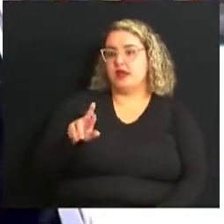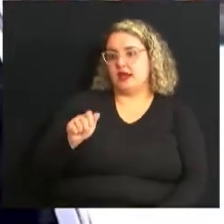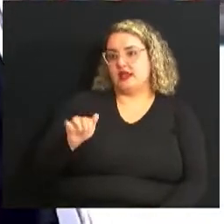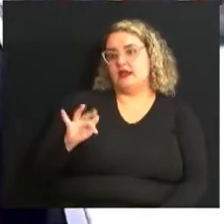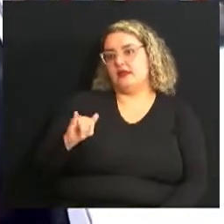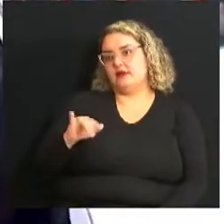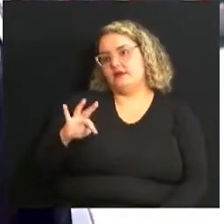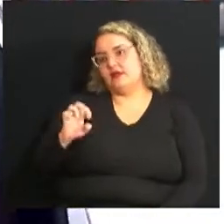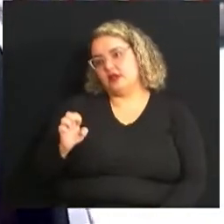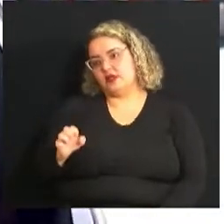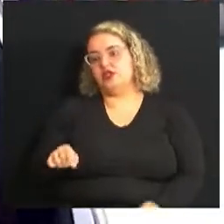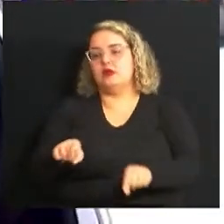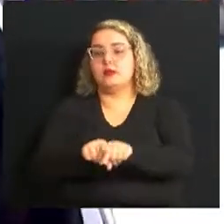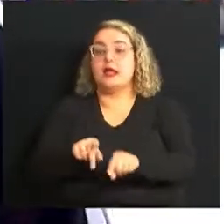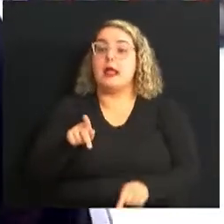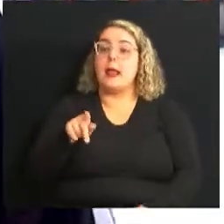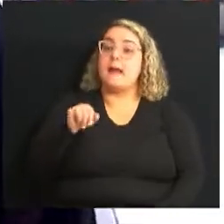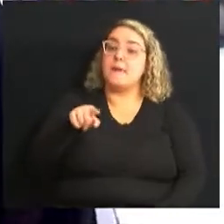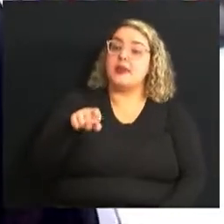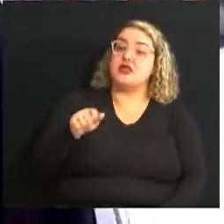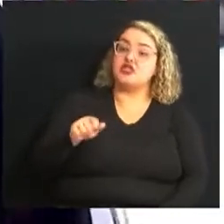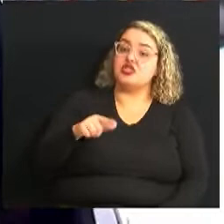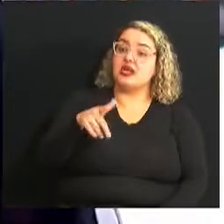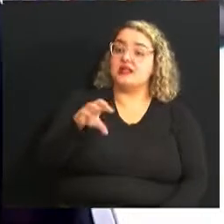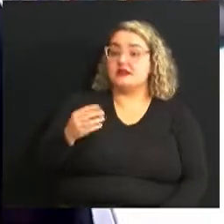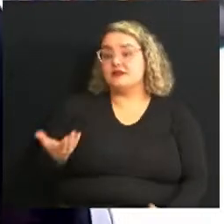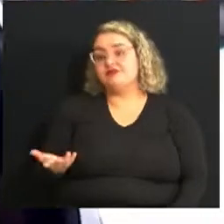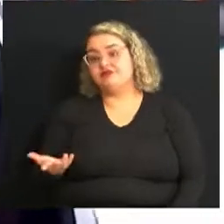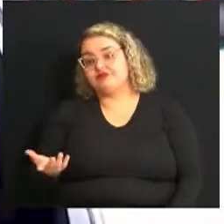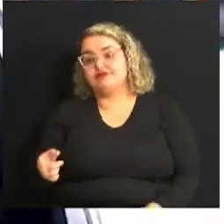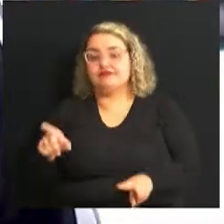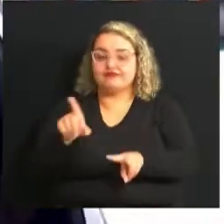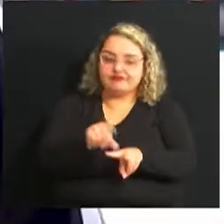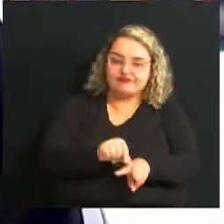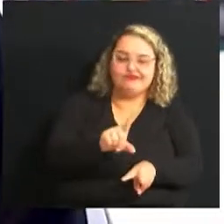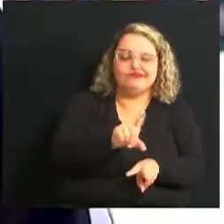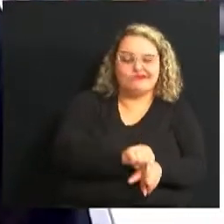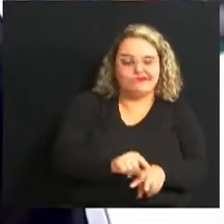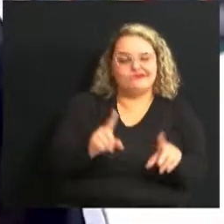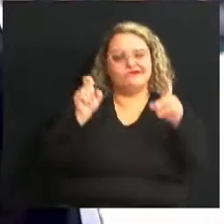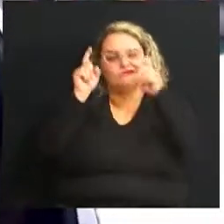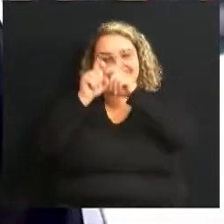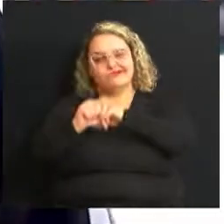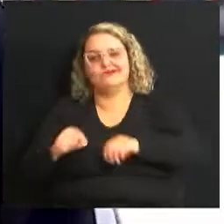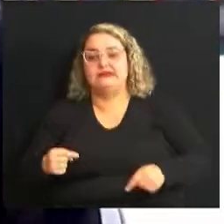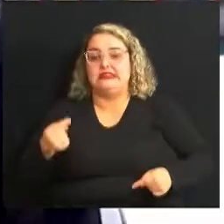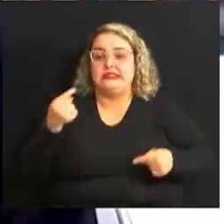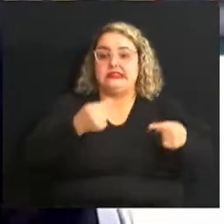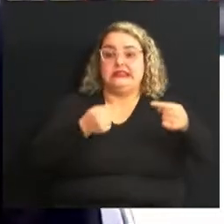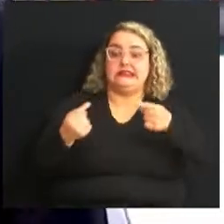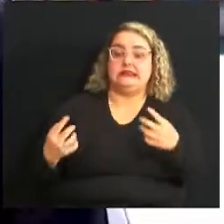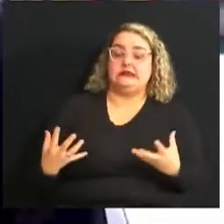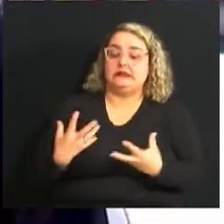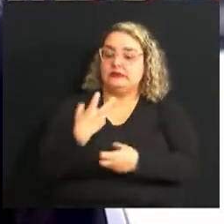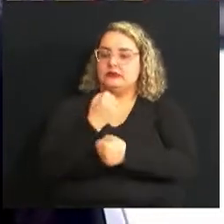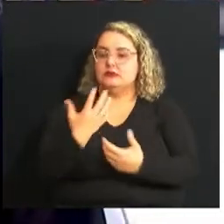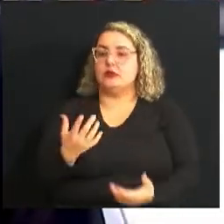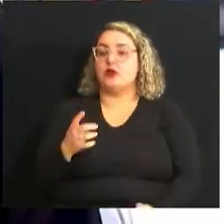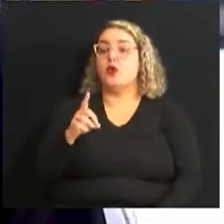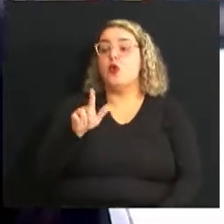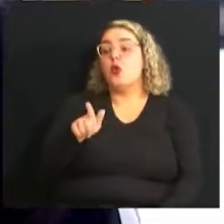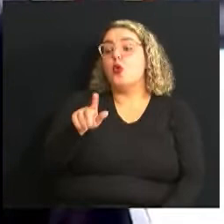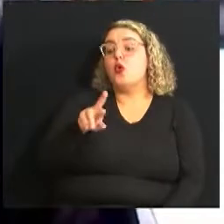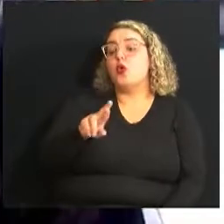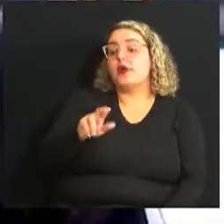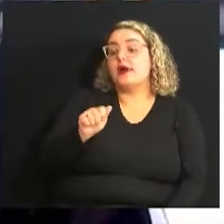certeza. É uma vertente ainda muito complexa, né? Há uma discussão muito forte, mas o grafite ele é uma arte